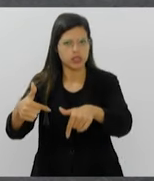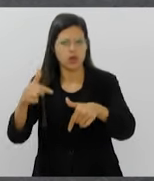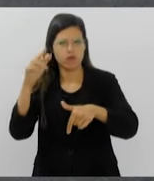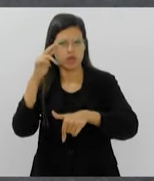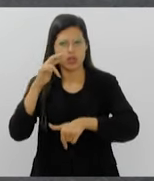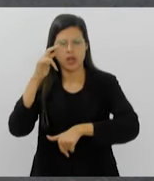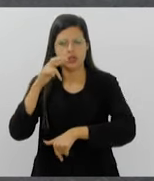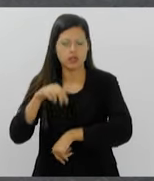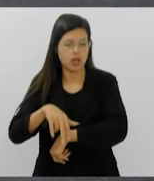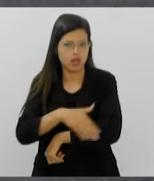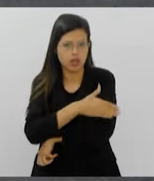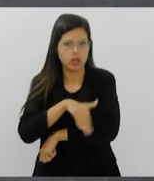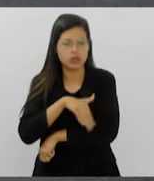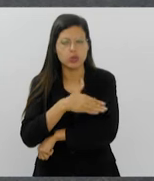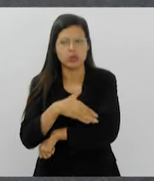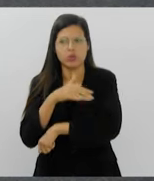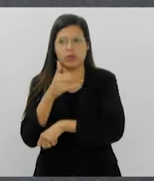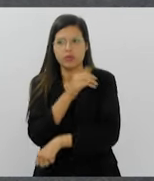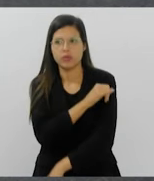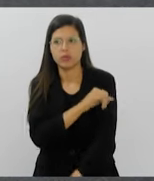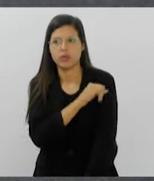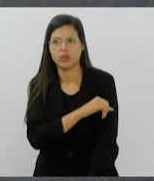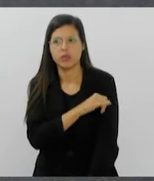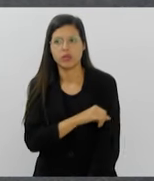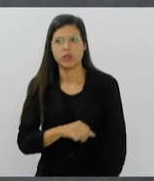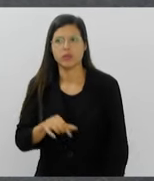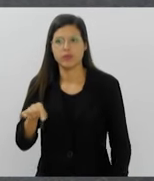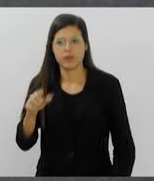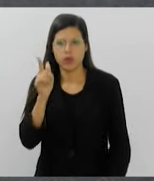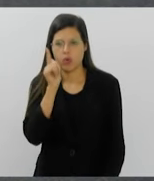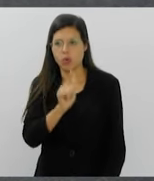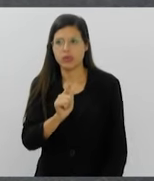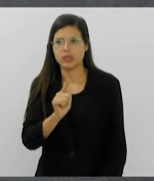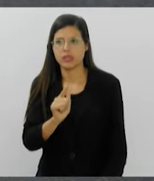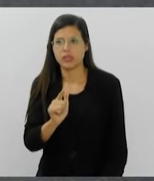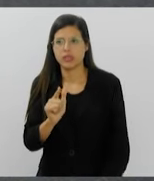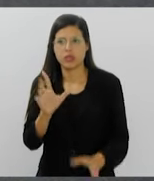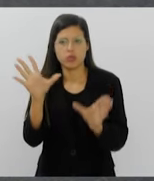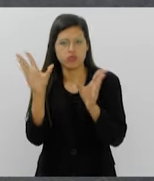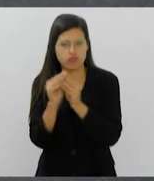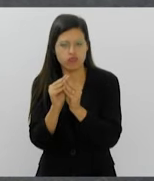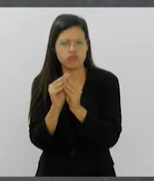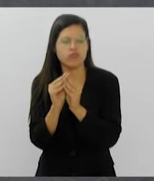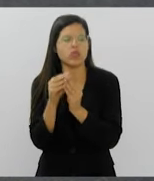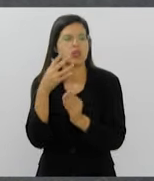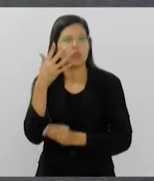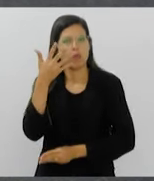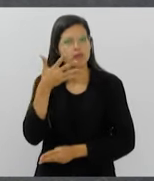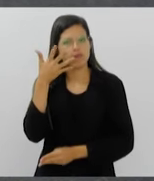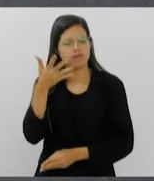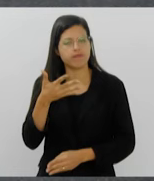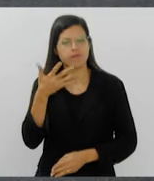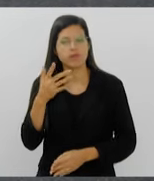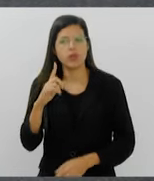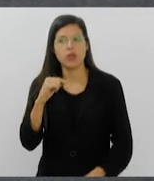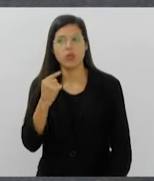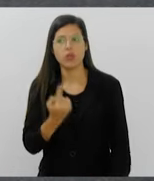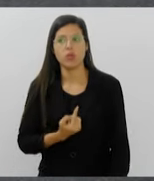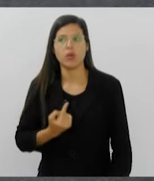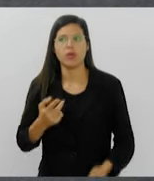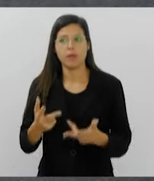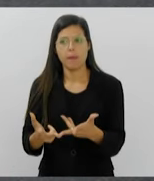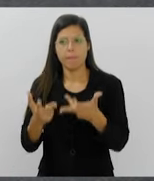tudo que Vossa Excelência está com muita propriedade e conseguindo de forma muito objetiva sintetizar num discurso, nós de fato vimos